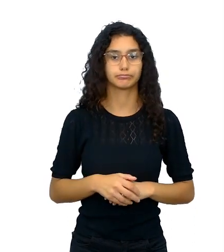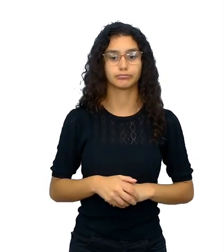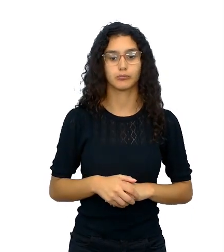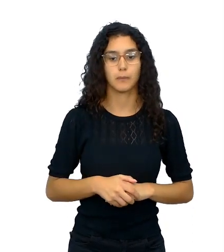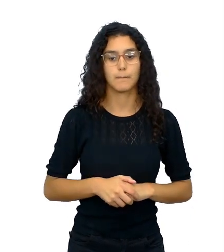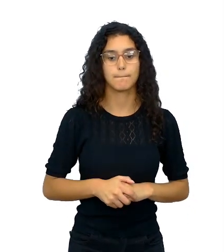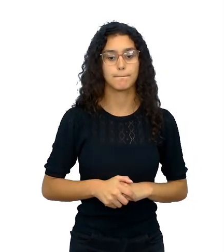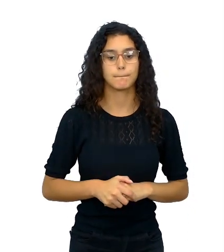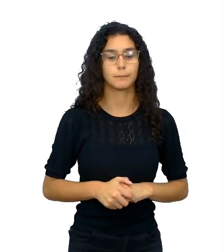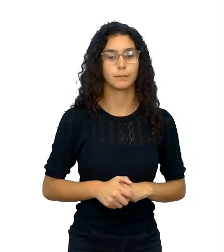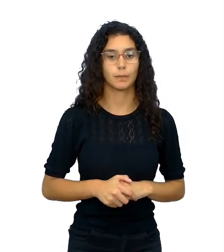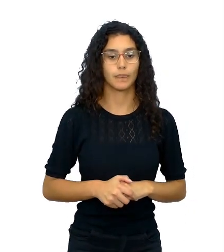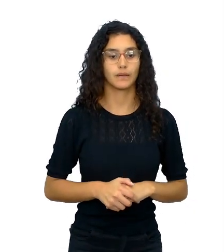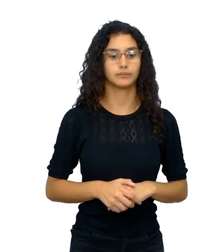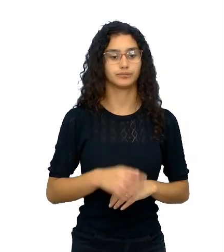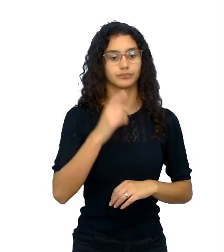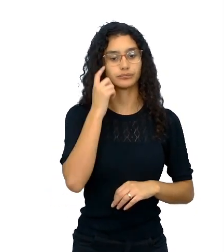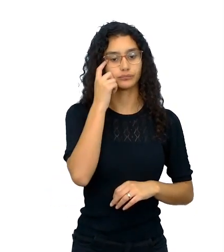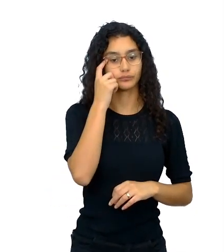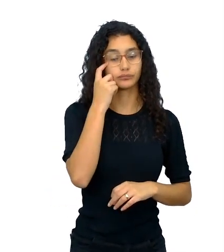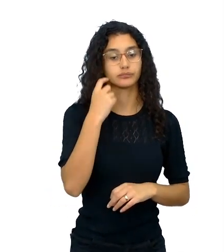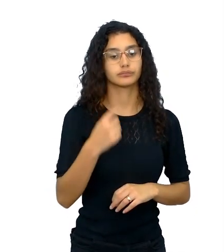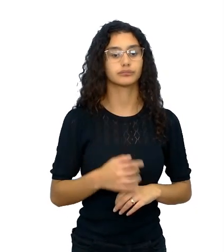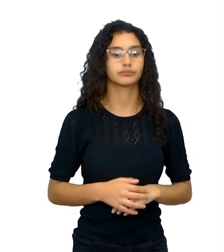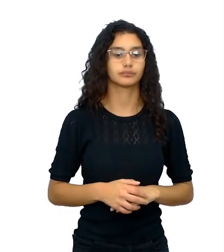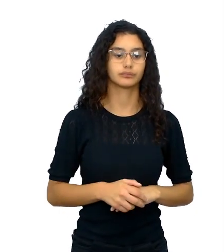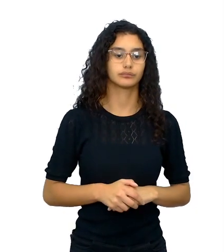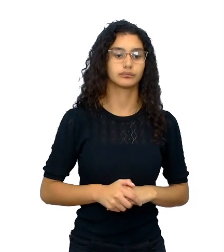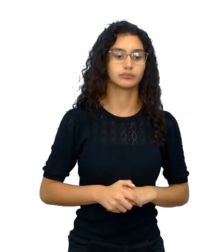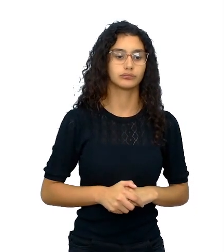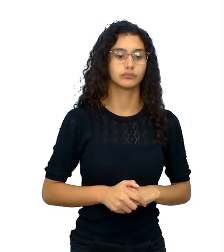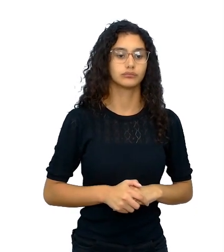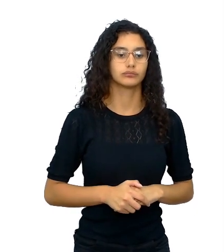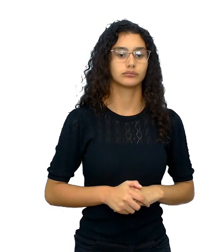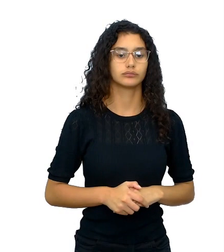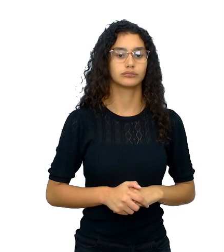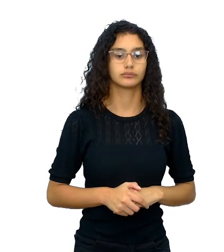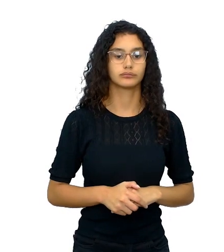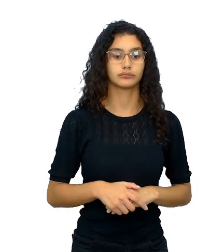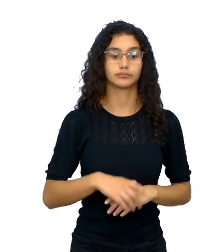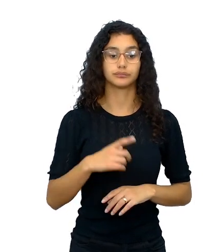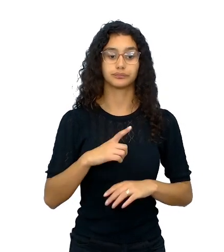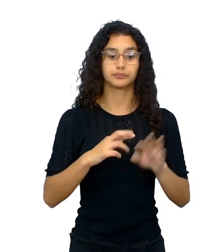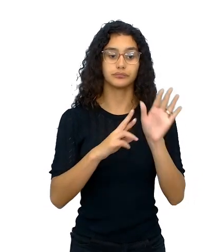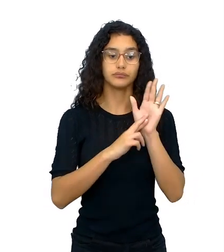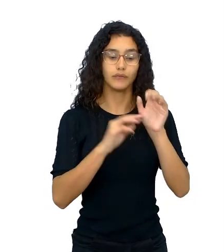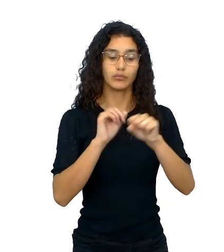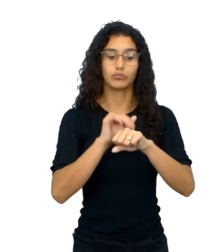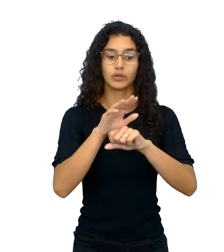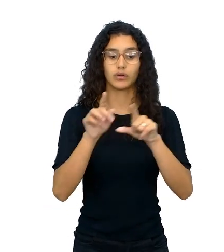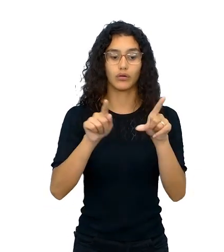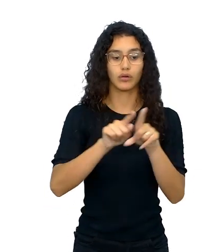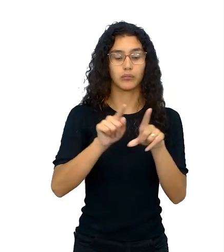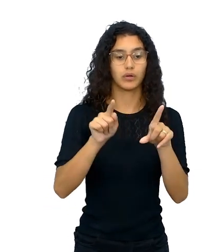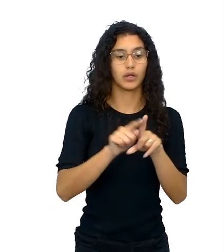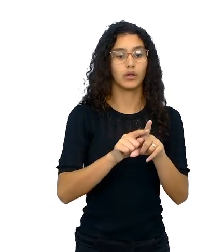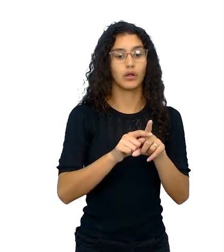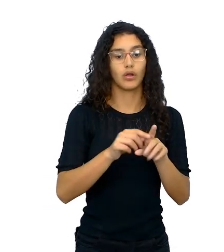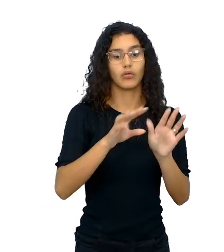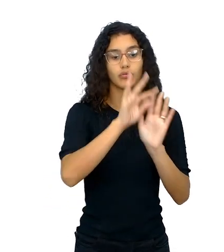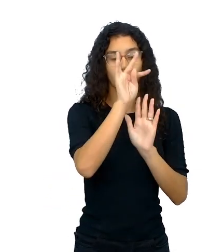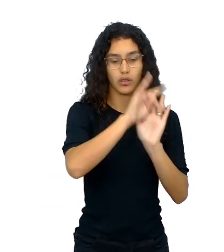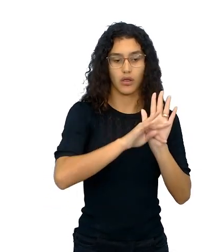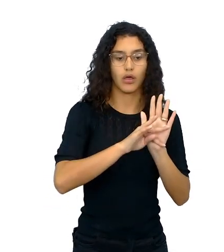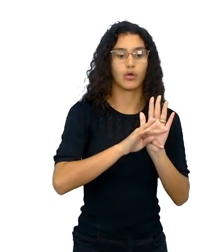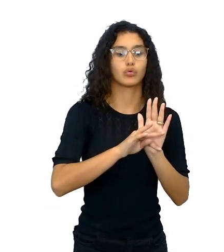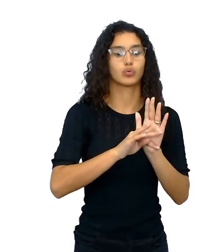se voluntariem para mostrar, tá? Aqui eu deixo algumas sugestões, né, de